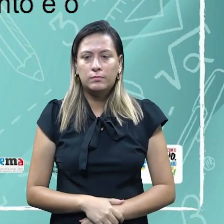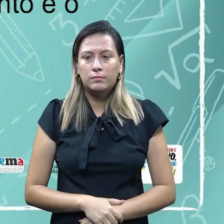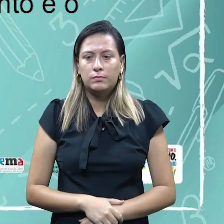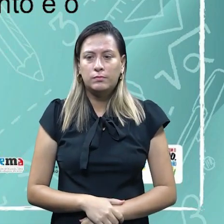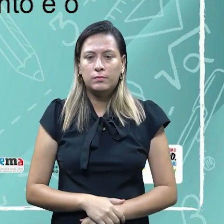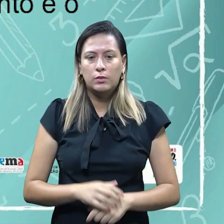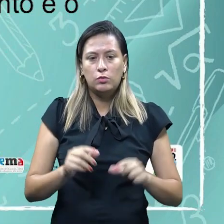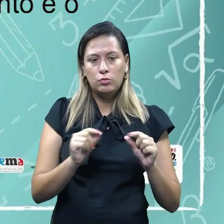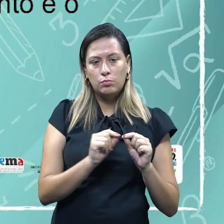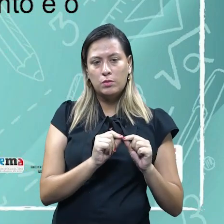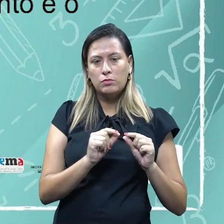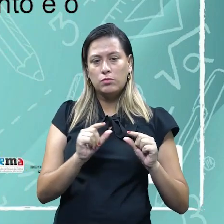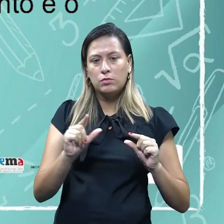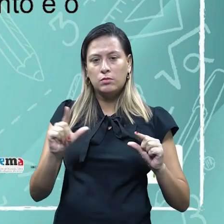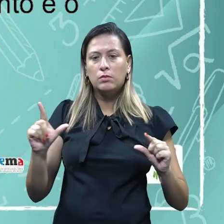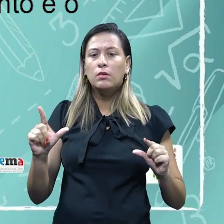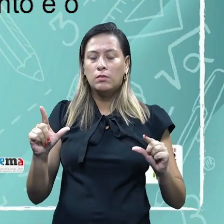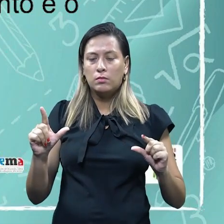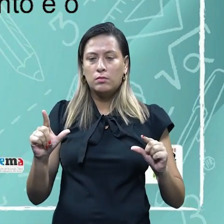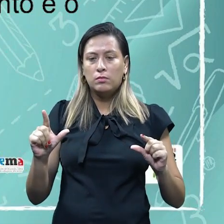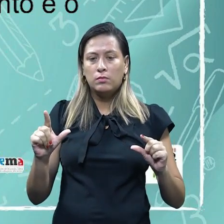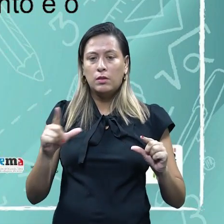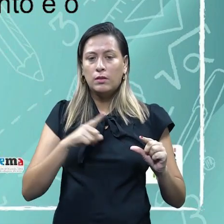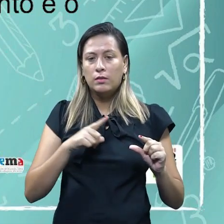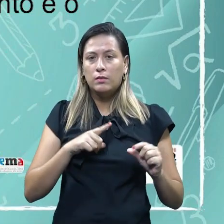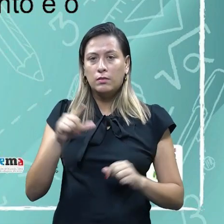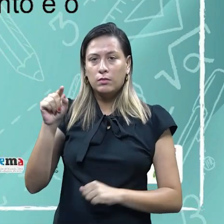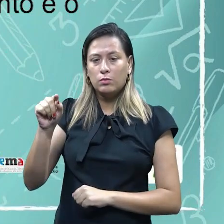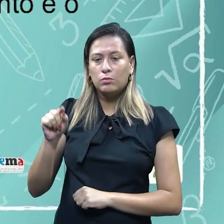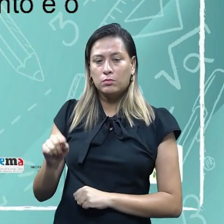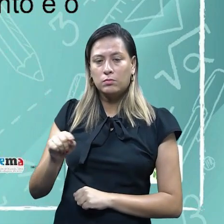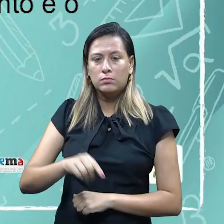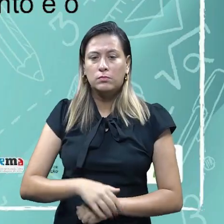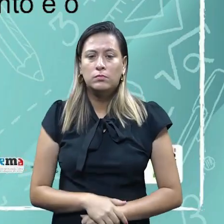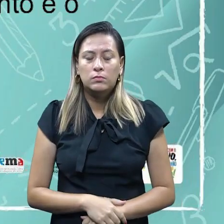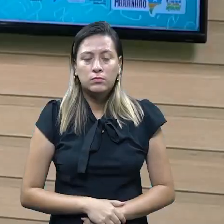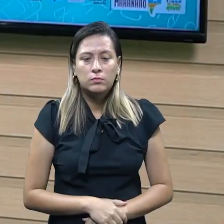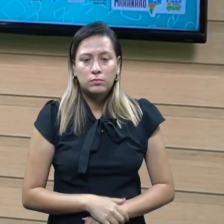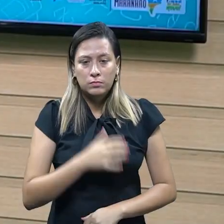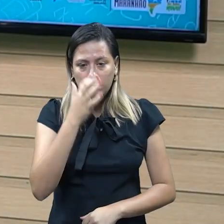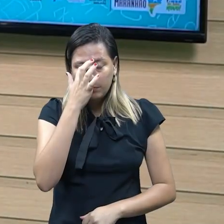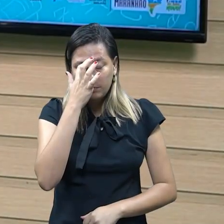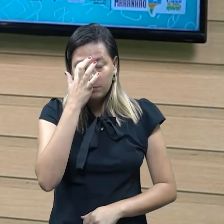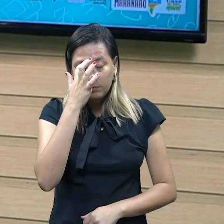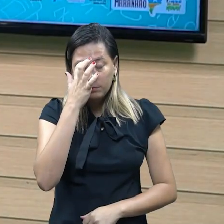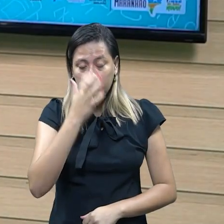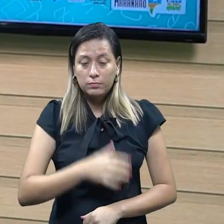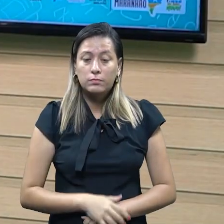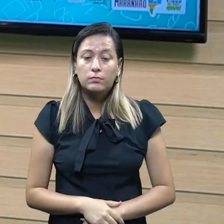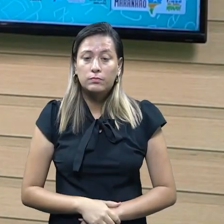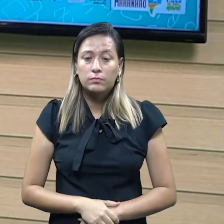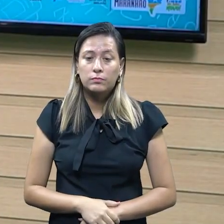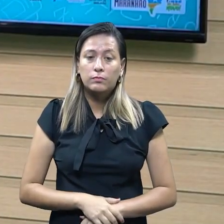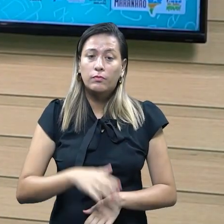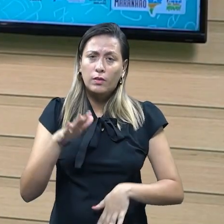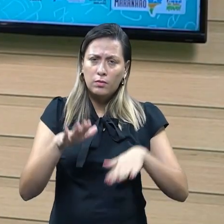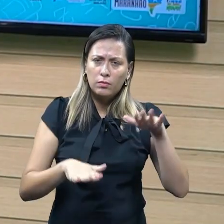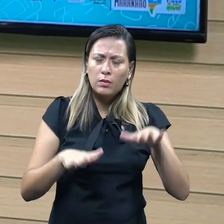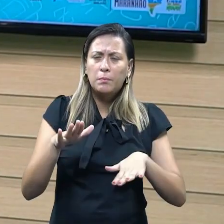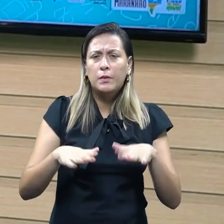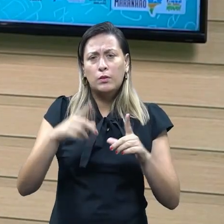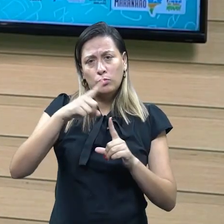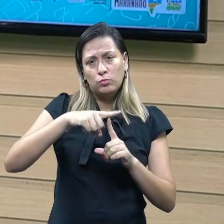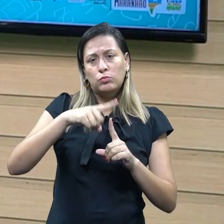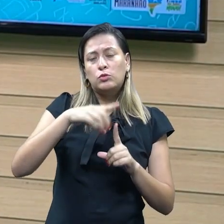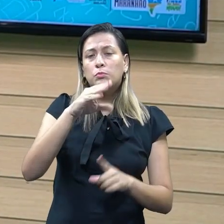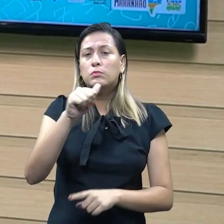de uma janela retangular criada por dois pontos. Então, dependendo do